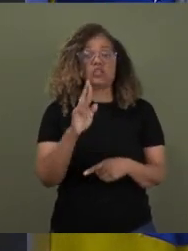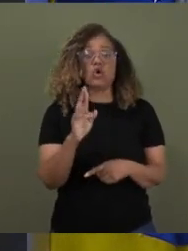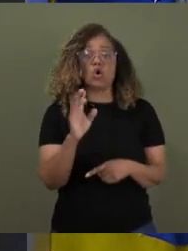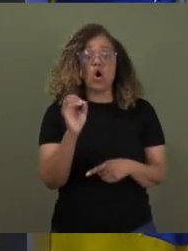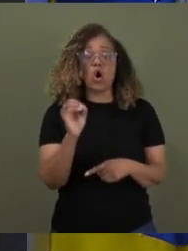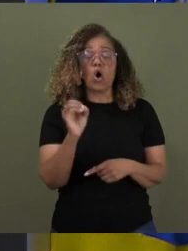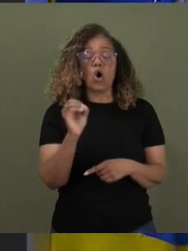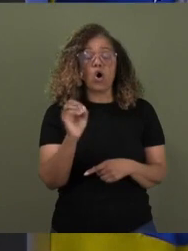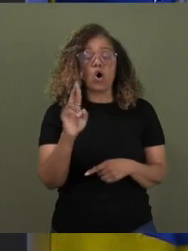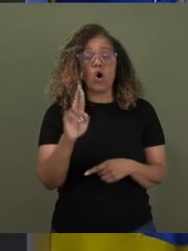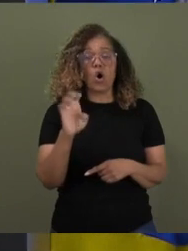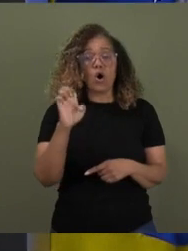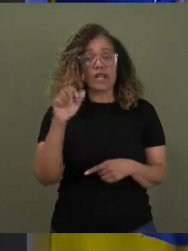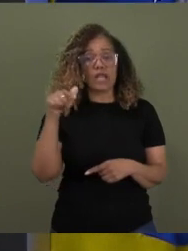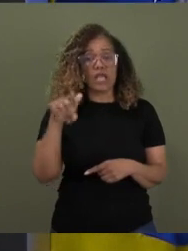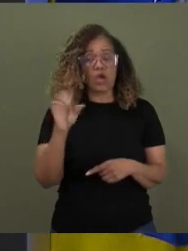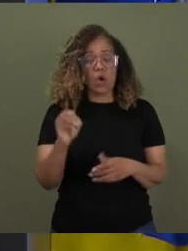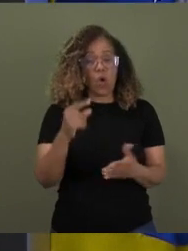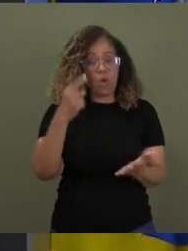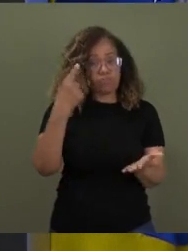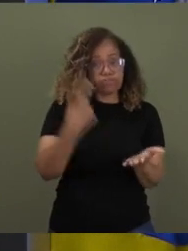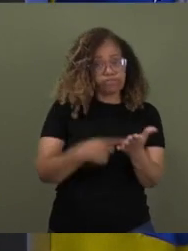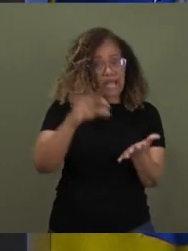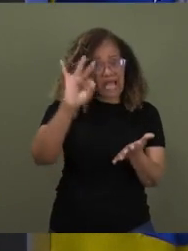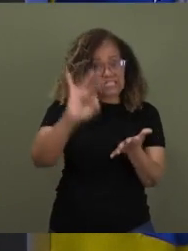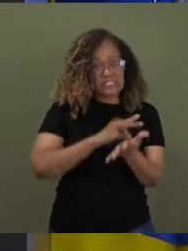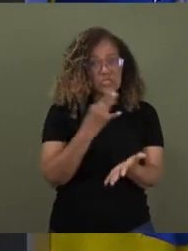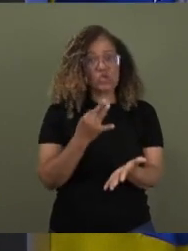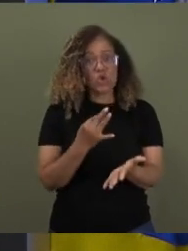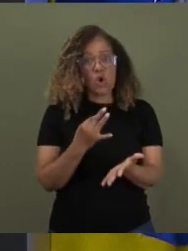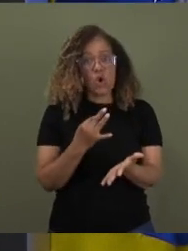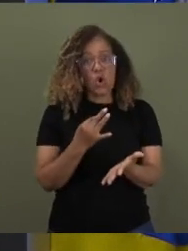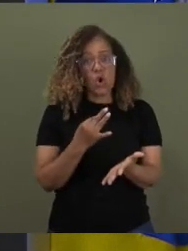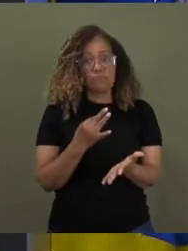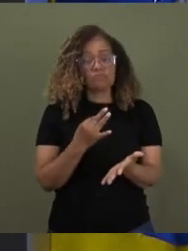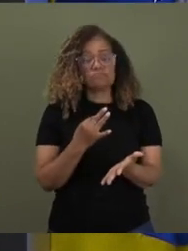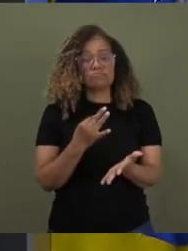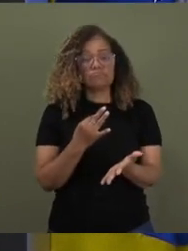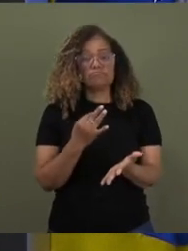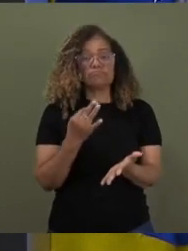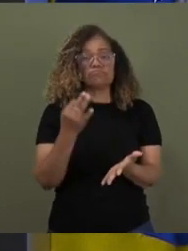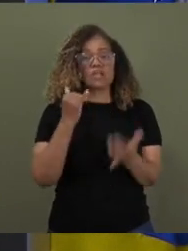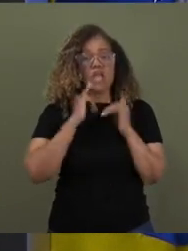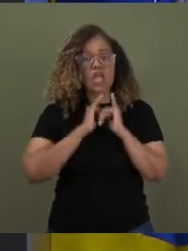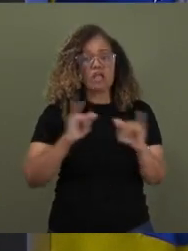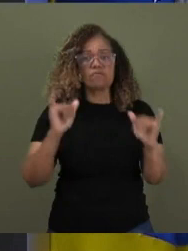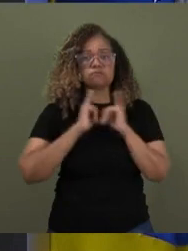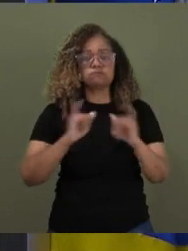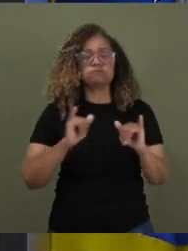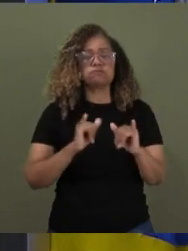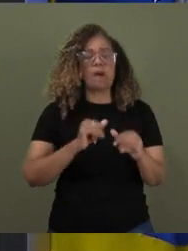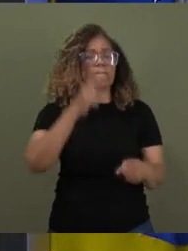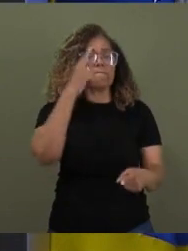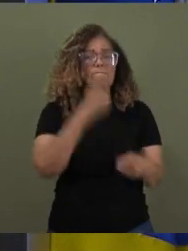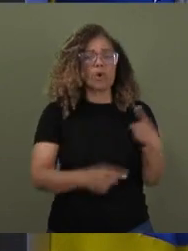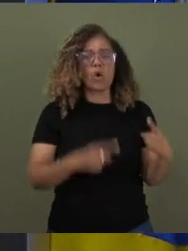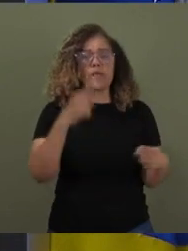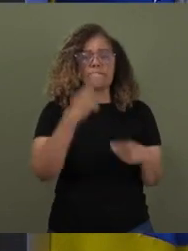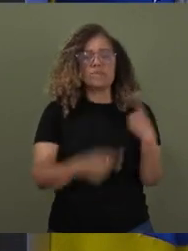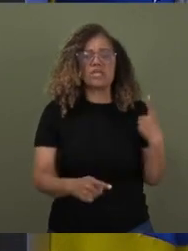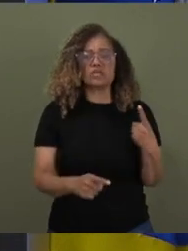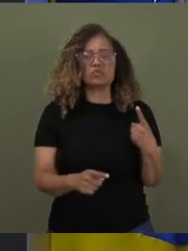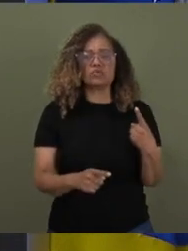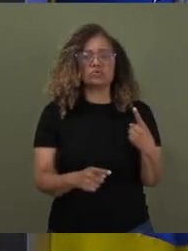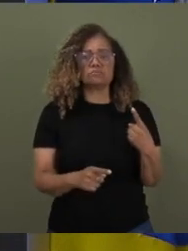um termo voltando à proibição, voltando à criminalização